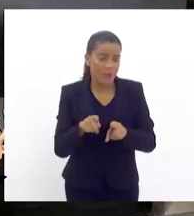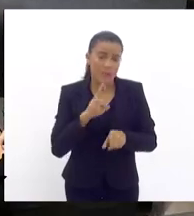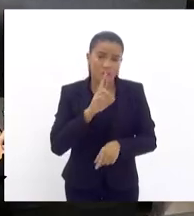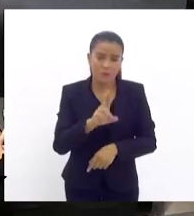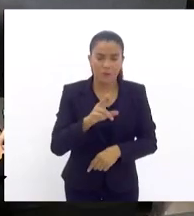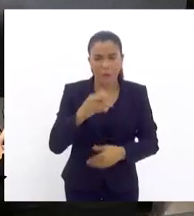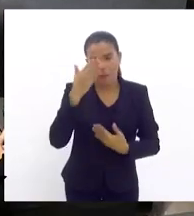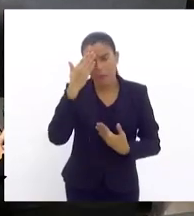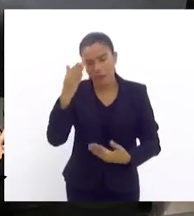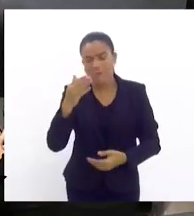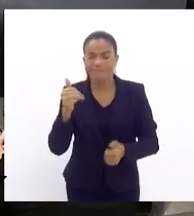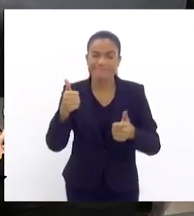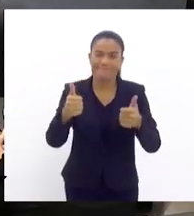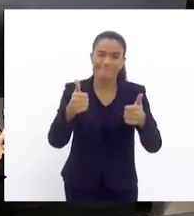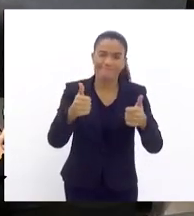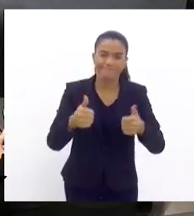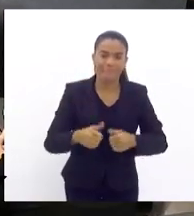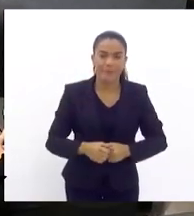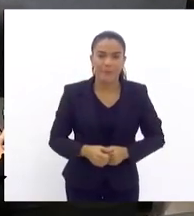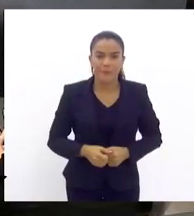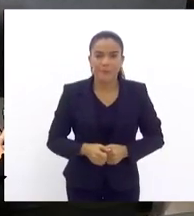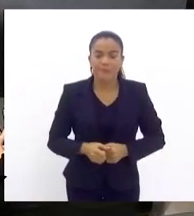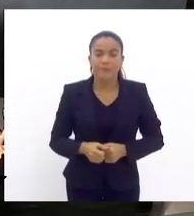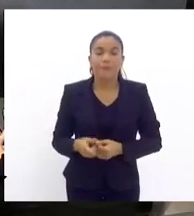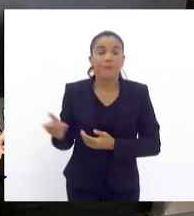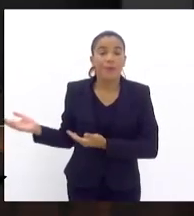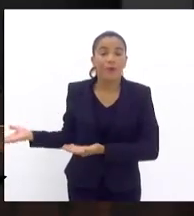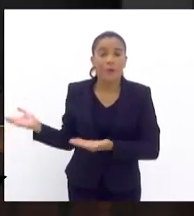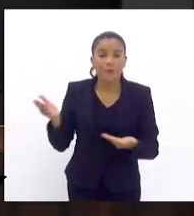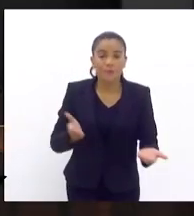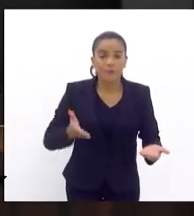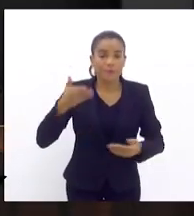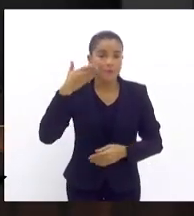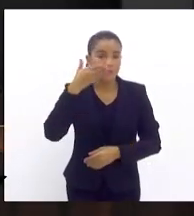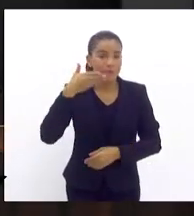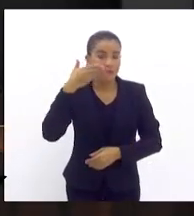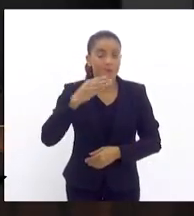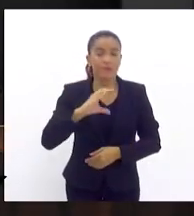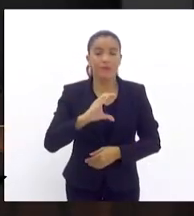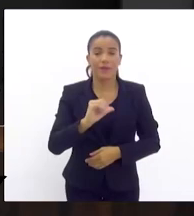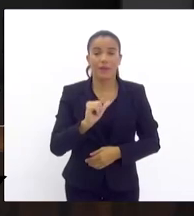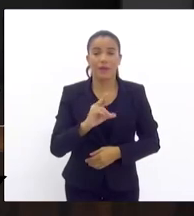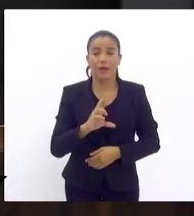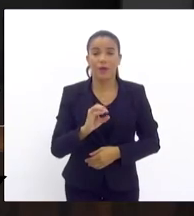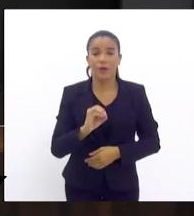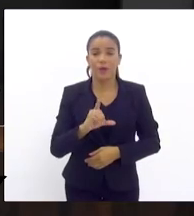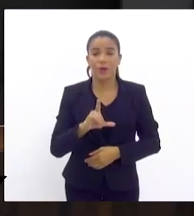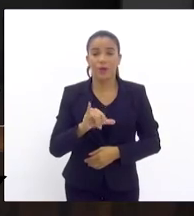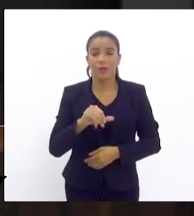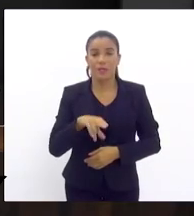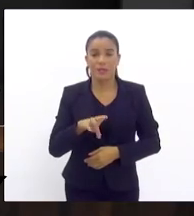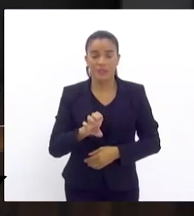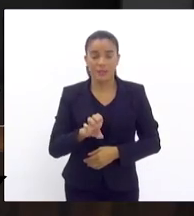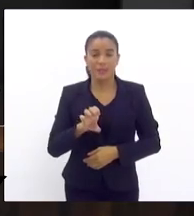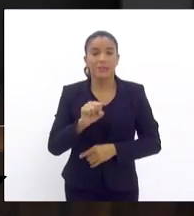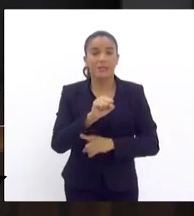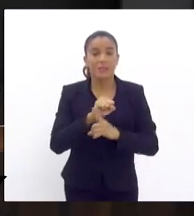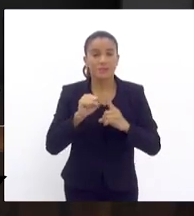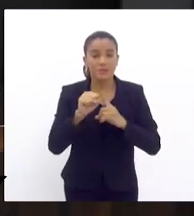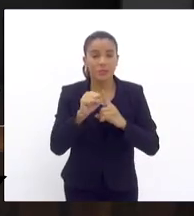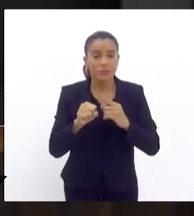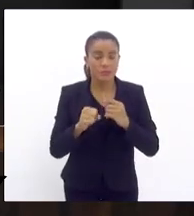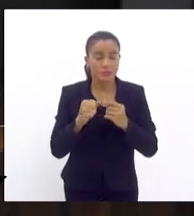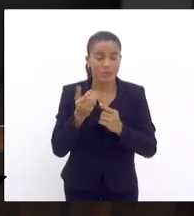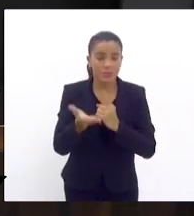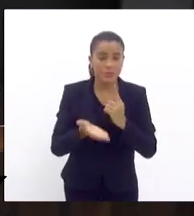Valeu. Convidar para poder fazer uso da palavra a Caroline Rodrigues, Serviço Social da UERJ.